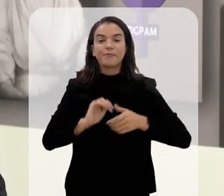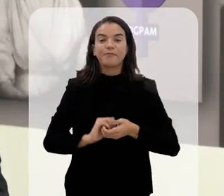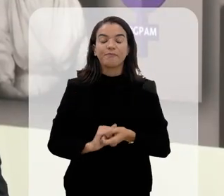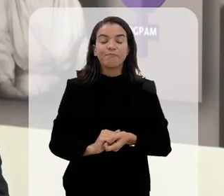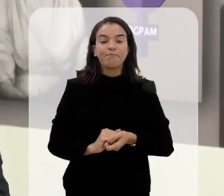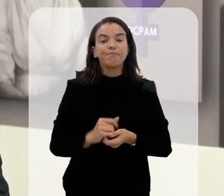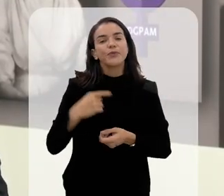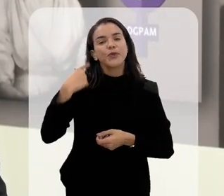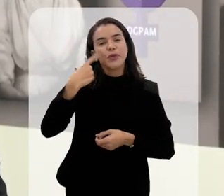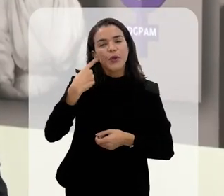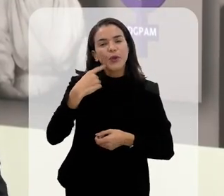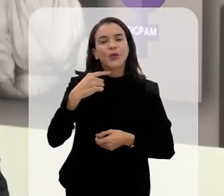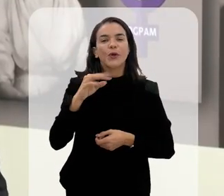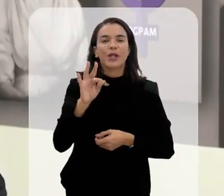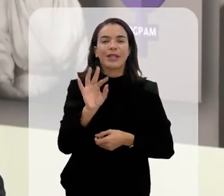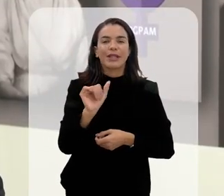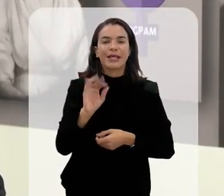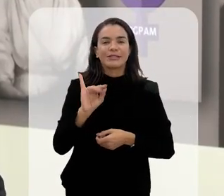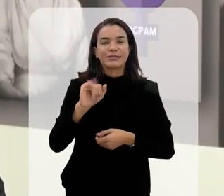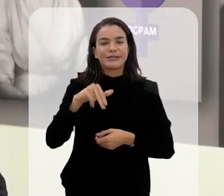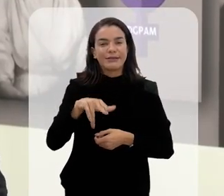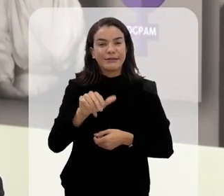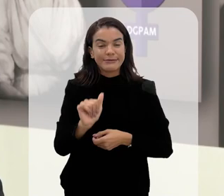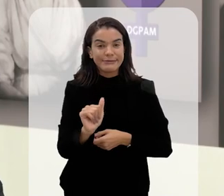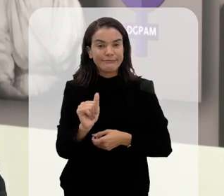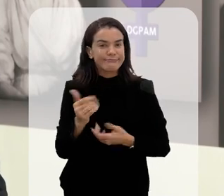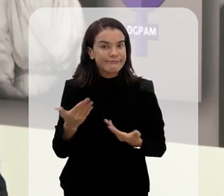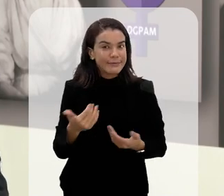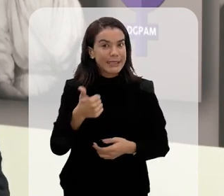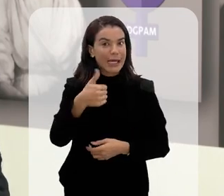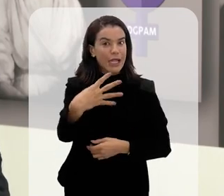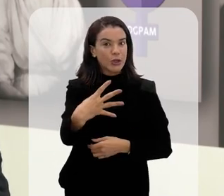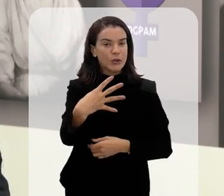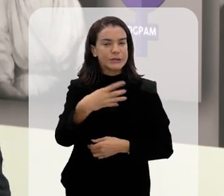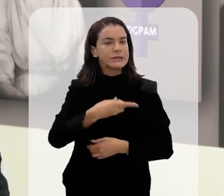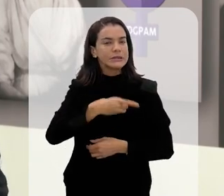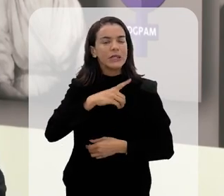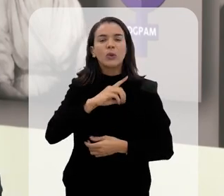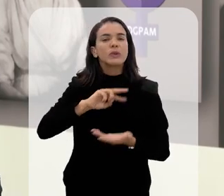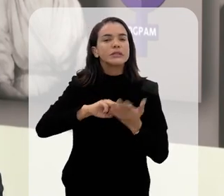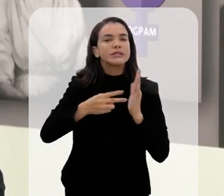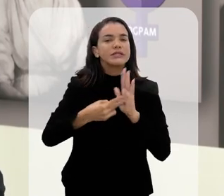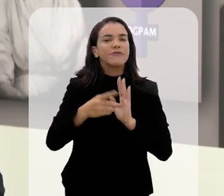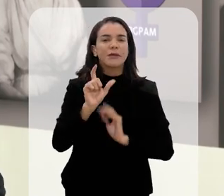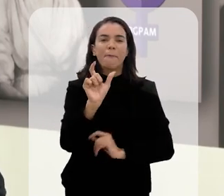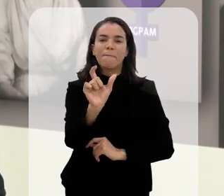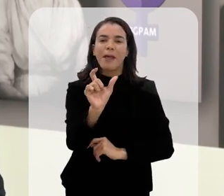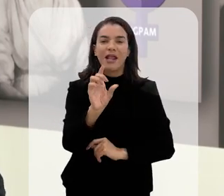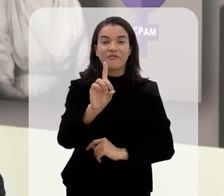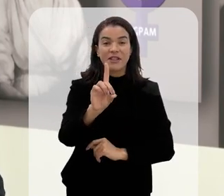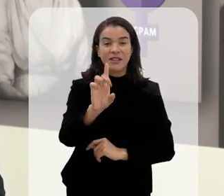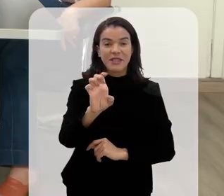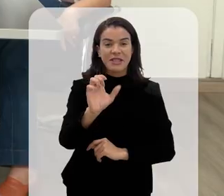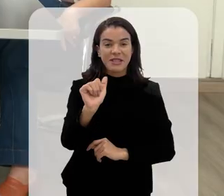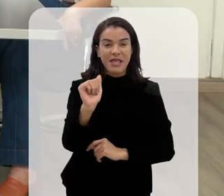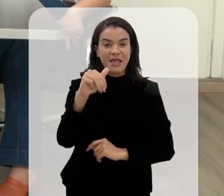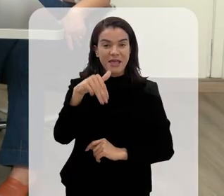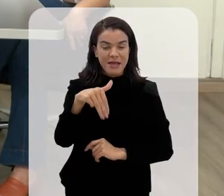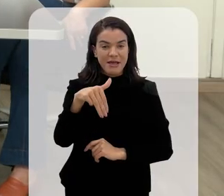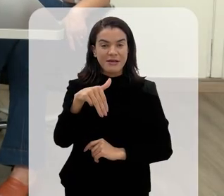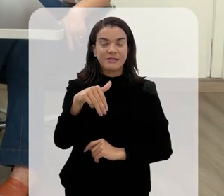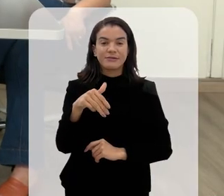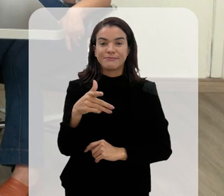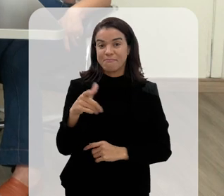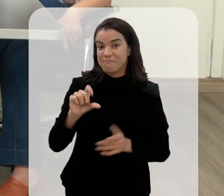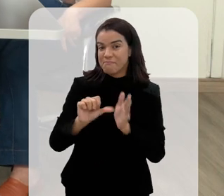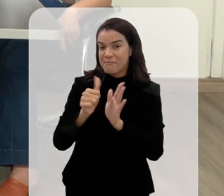Tatiana Queiroz, 14 DEANs, vamos lá. O que são DEANs? Bem, primeiro eu queria agradecer